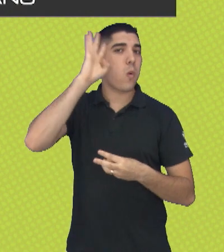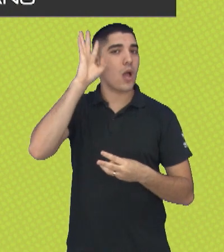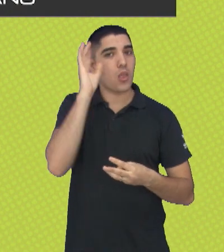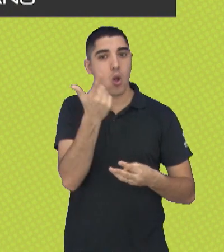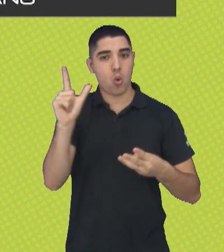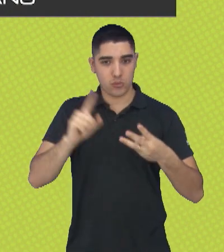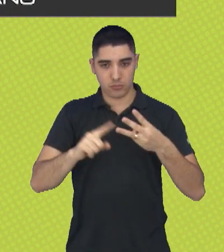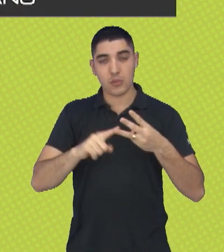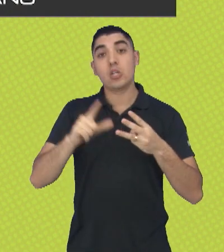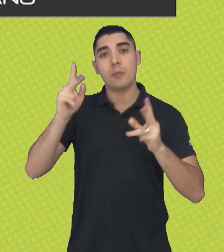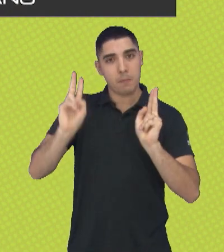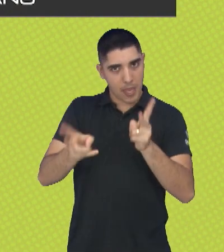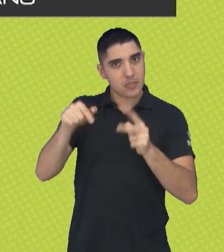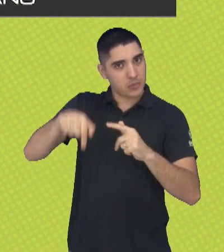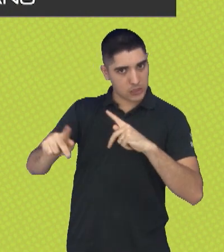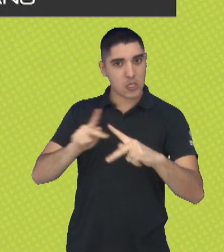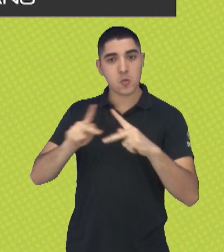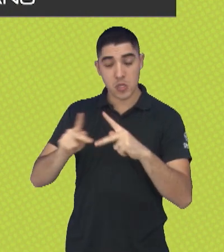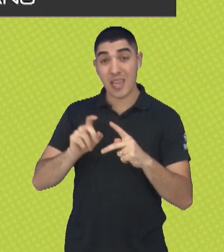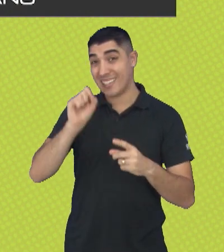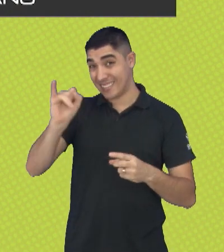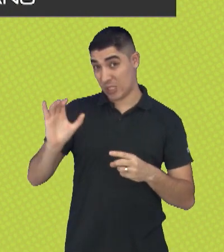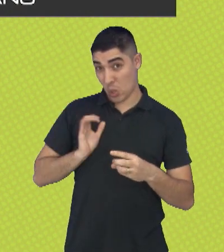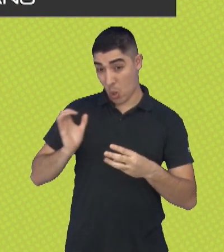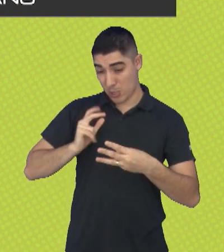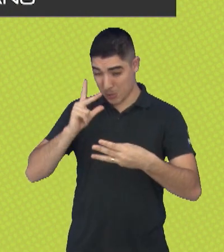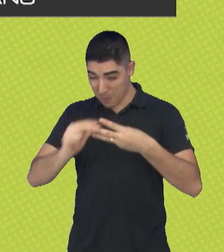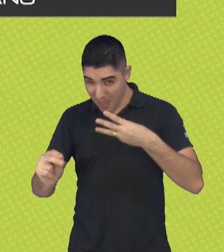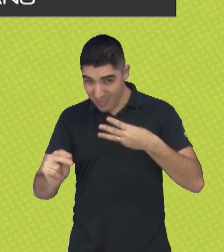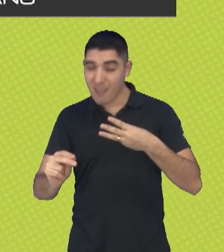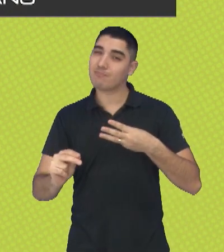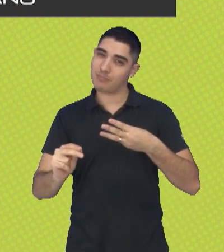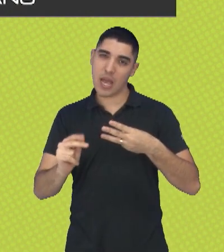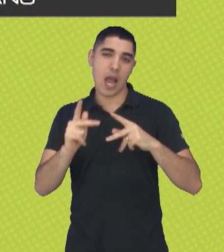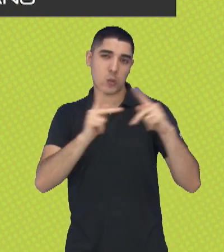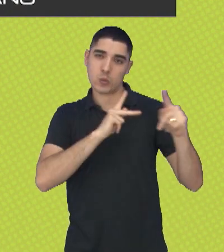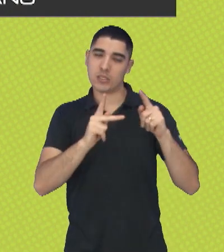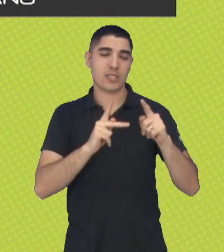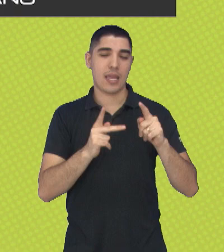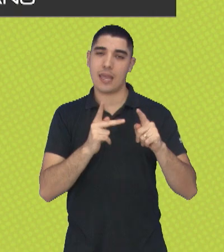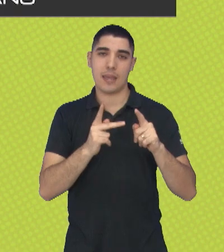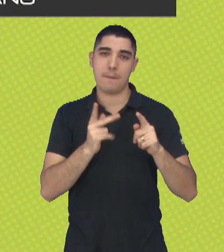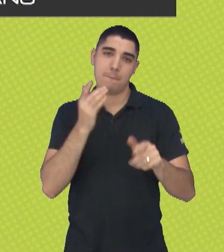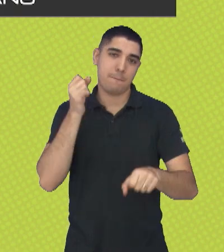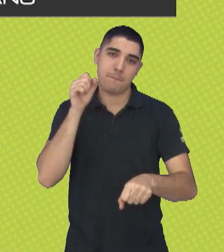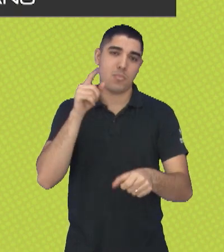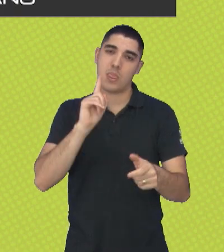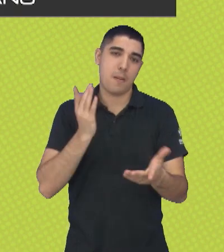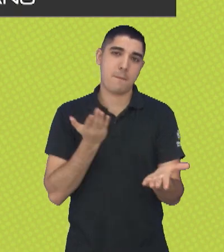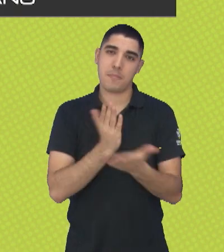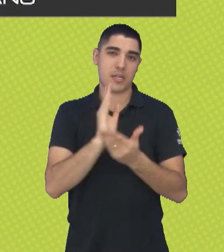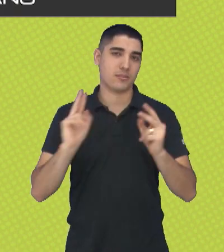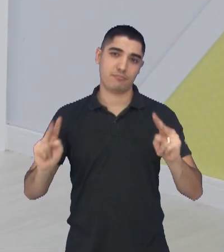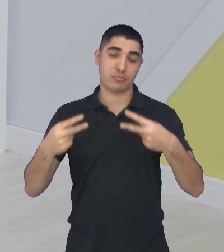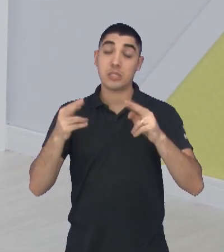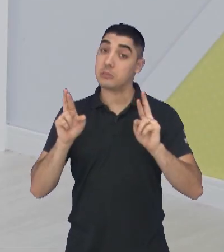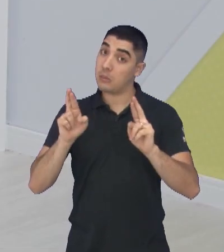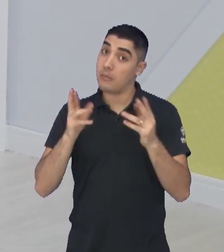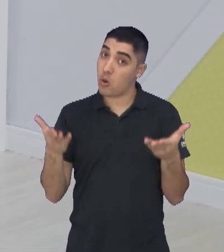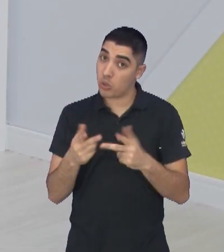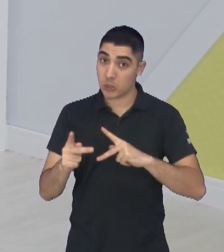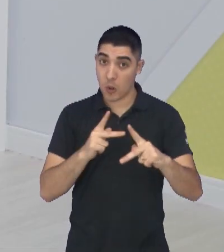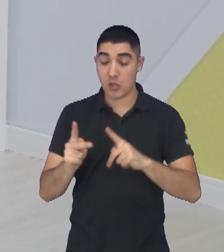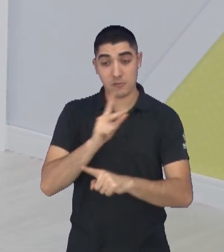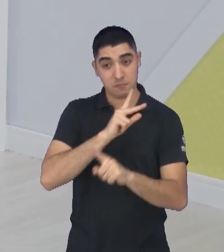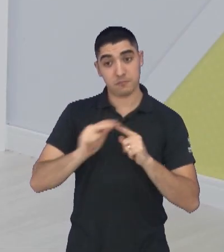quarta-feira, novamente no Lineu de Moura. Se o Corinthians vencer, o Corinthians avança e o São José para nas quartas de final. Esperamos uma vitória da